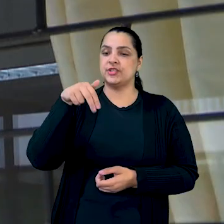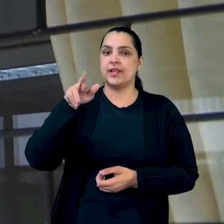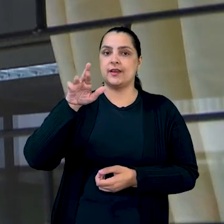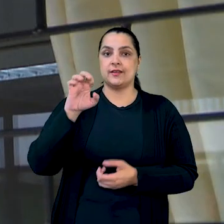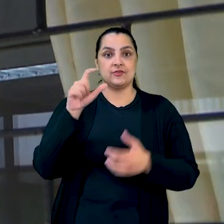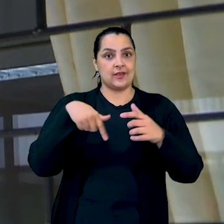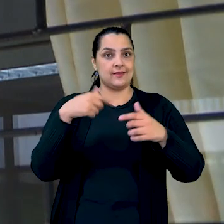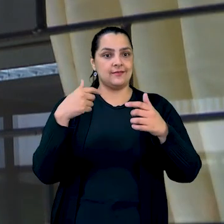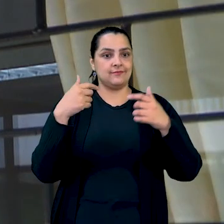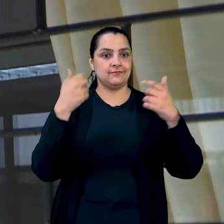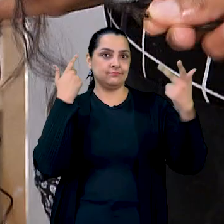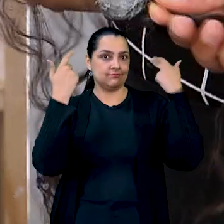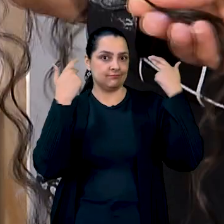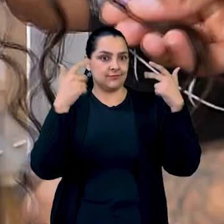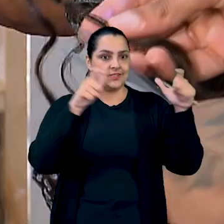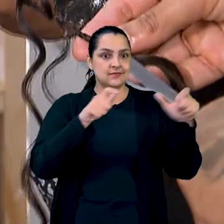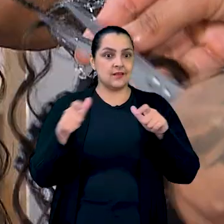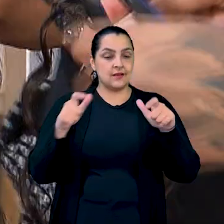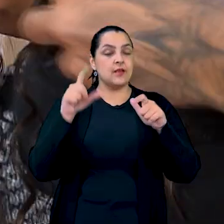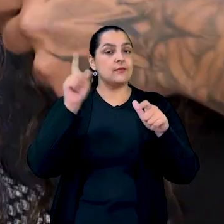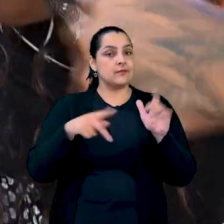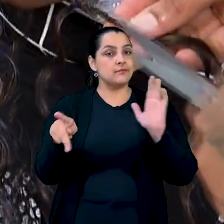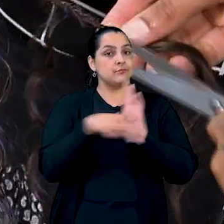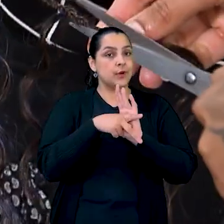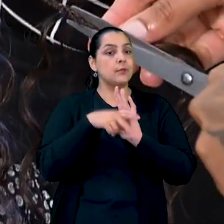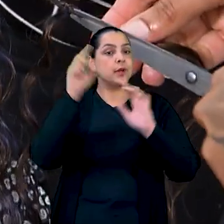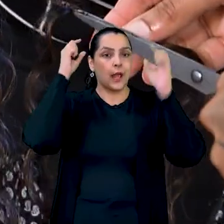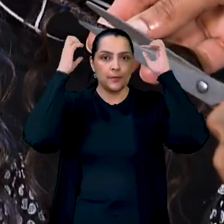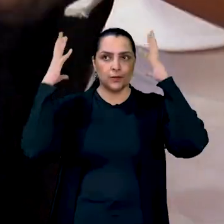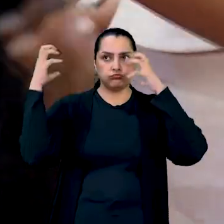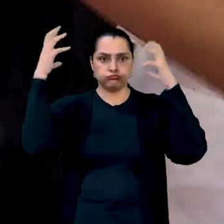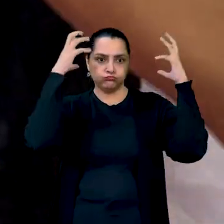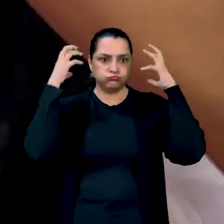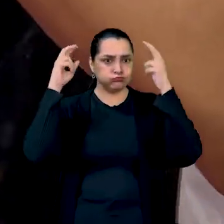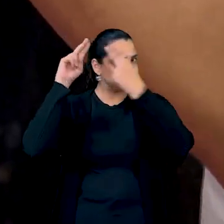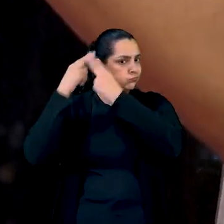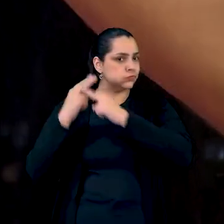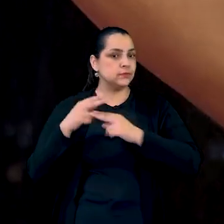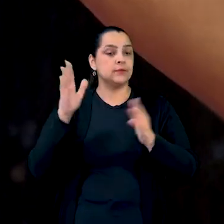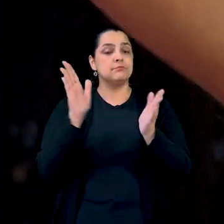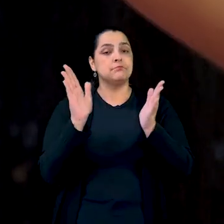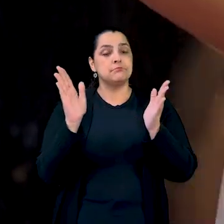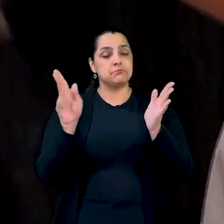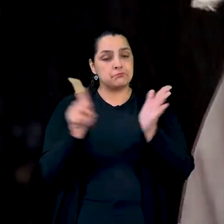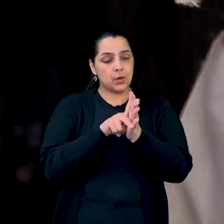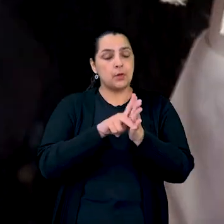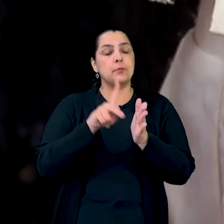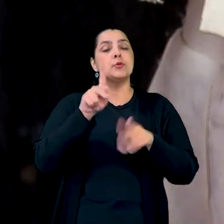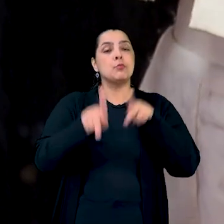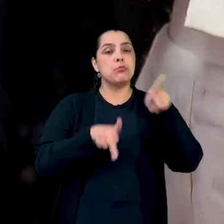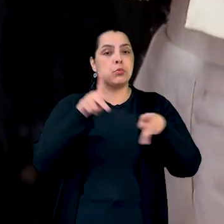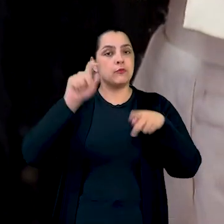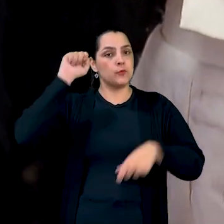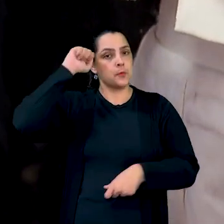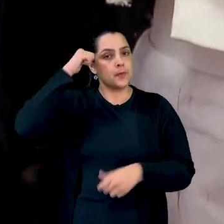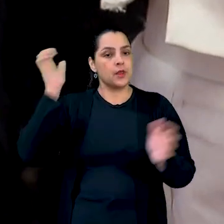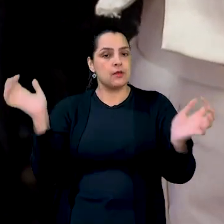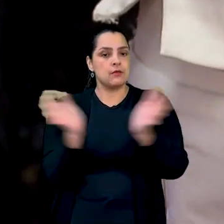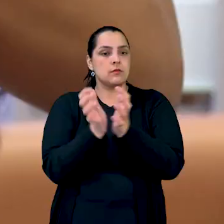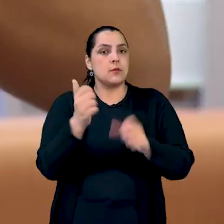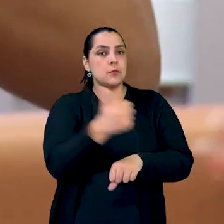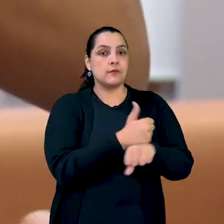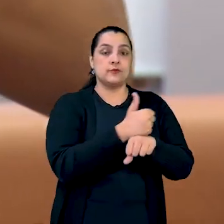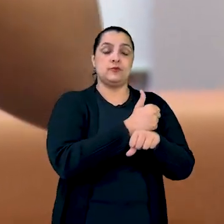salão especializado no cuidado com cabelos crespos e cacheados, une as raízes do povo preto com o lado